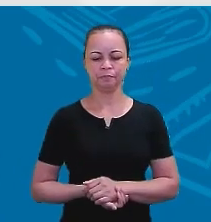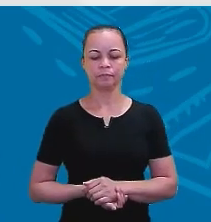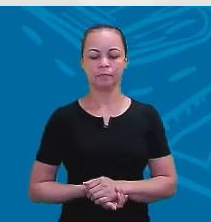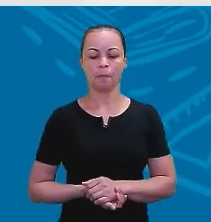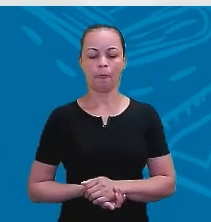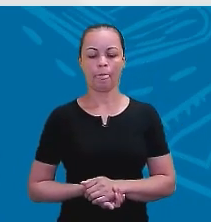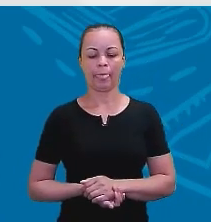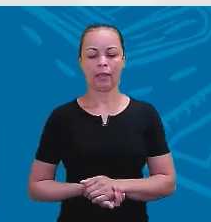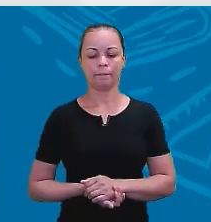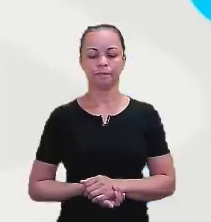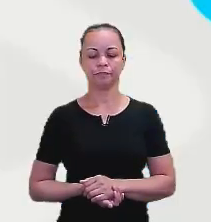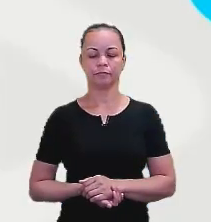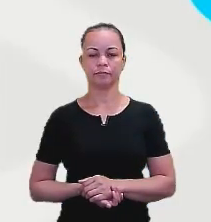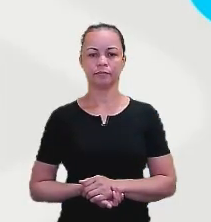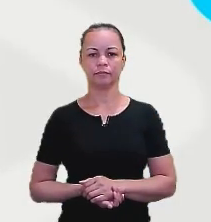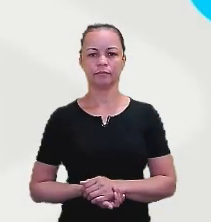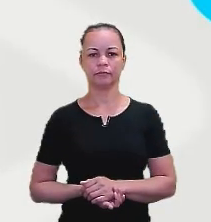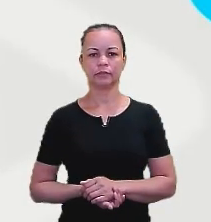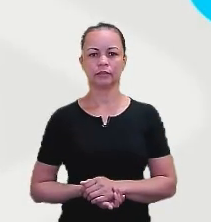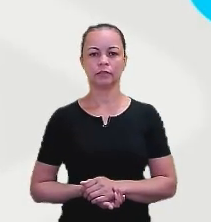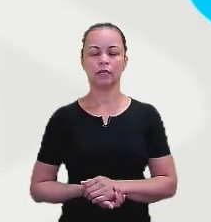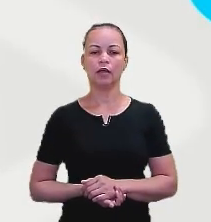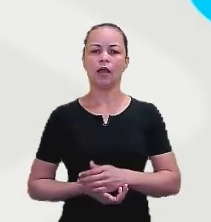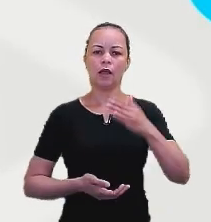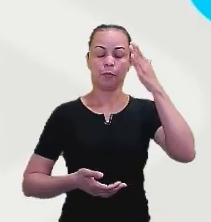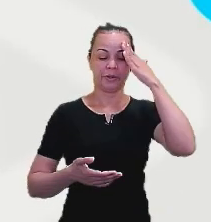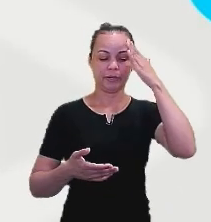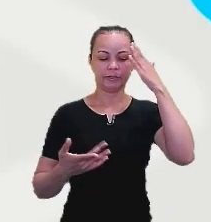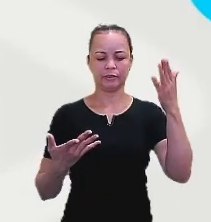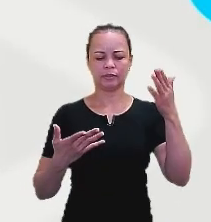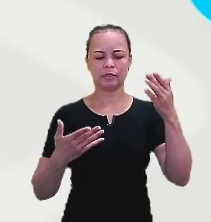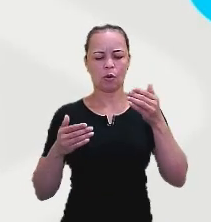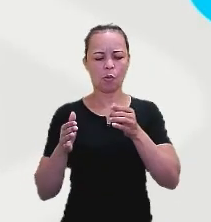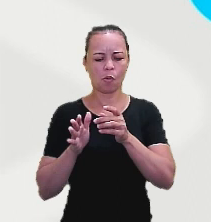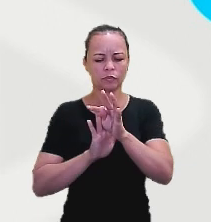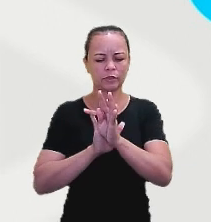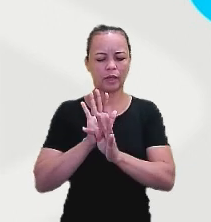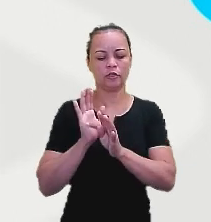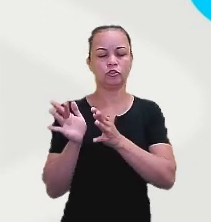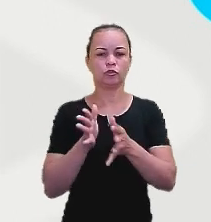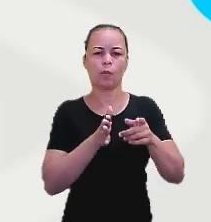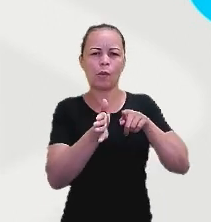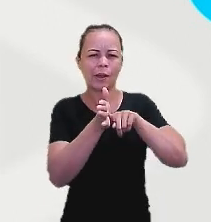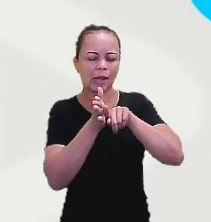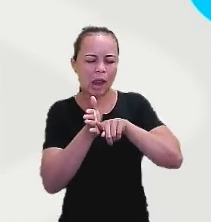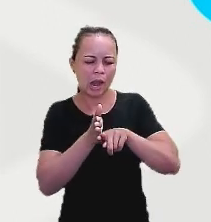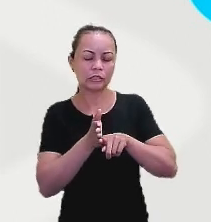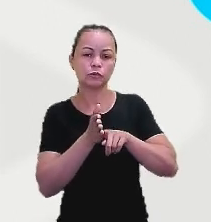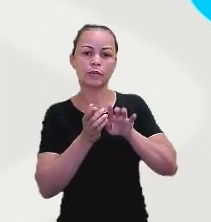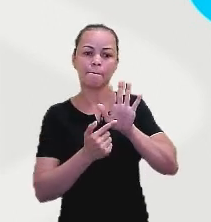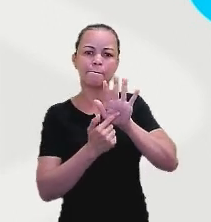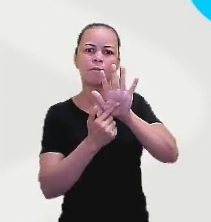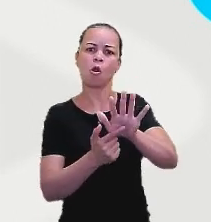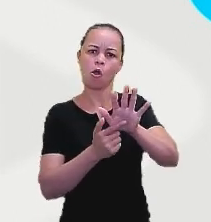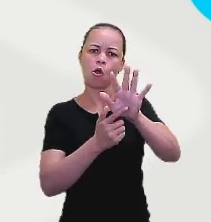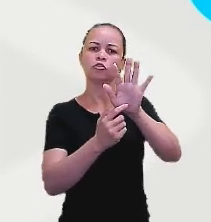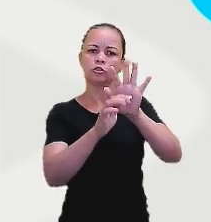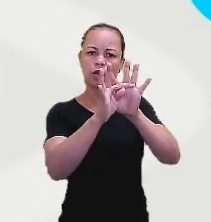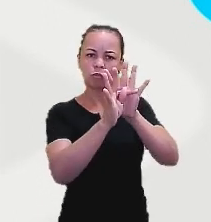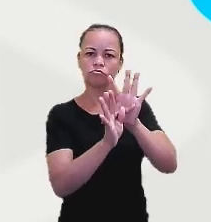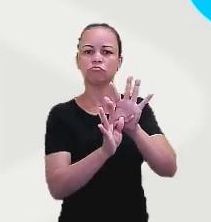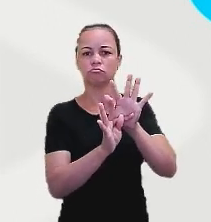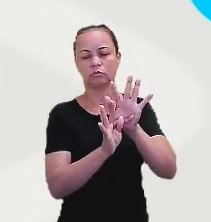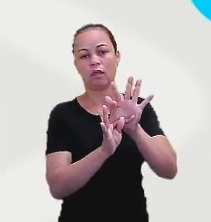Então, a compreensão de texto parte de uma análise do que está explícito no texto. A mensagem